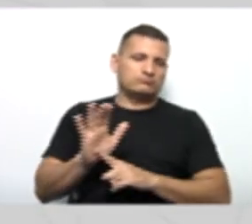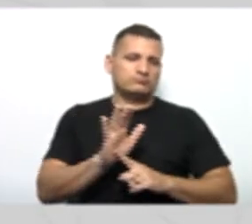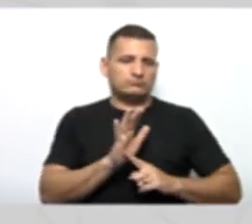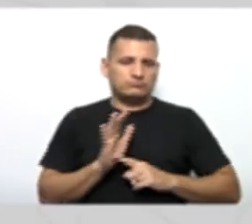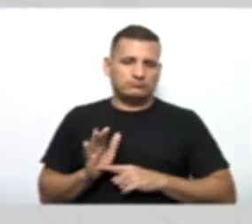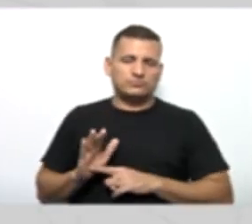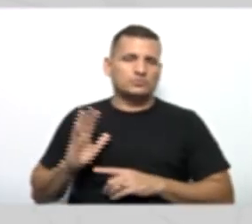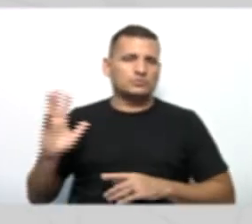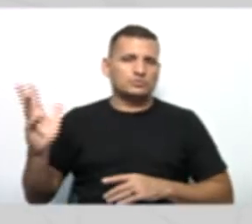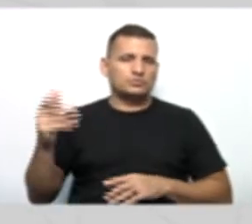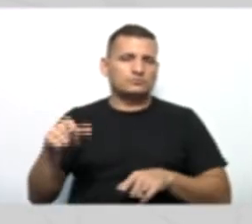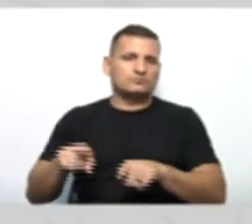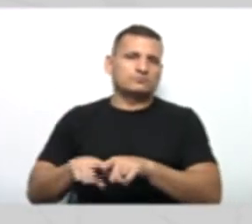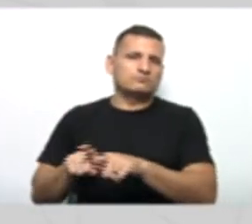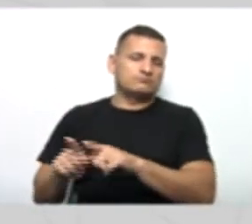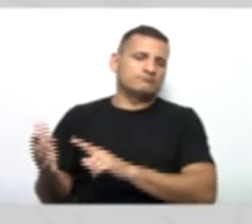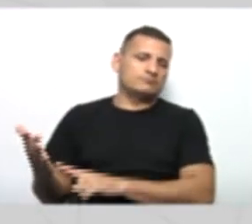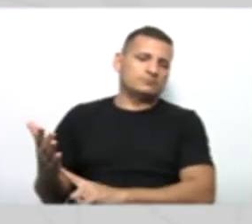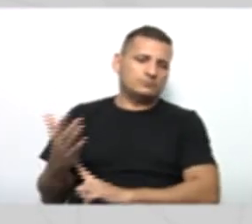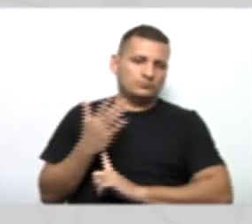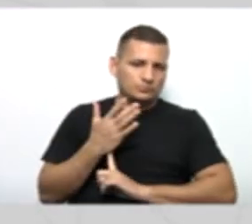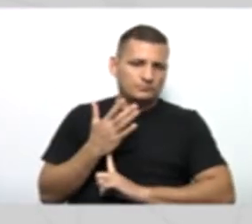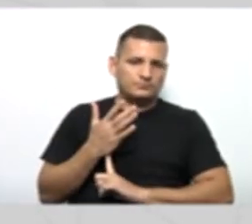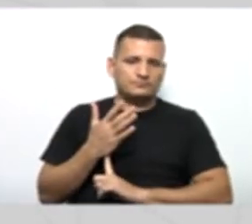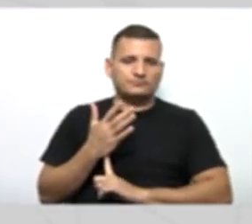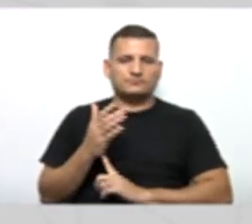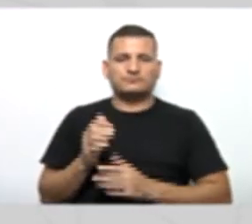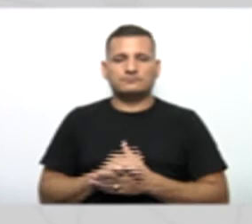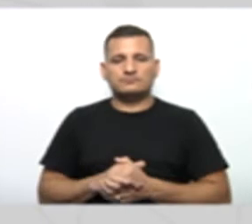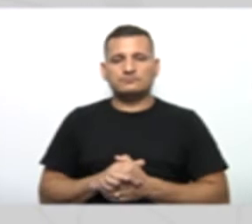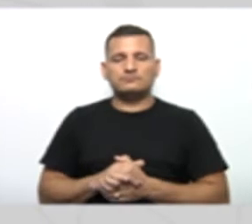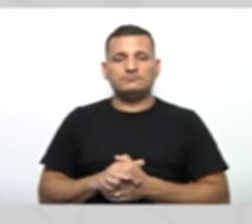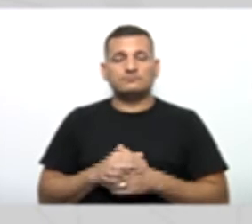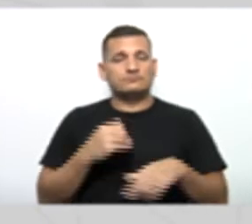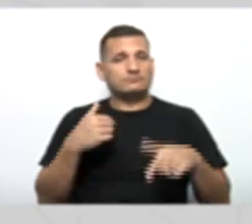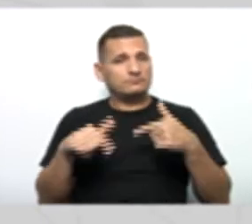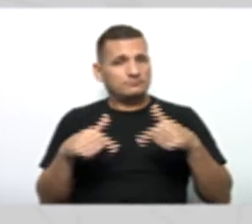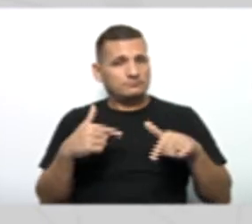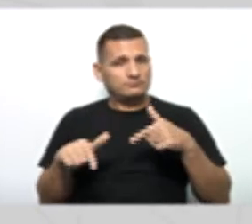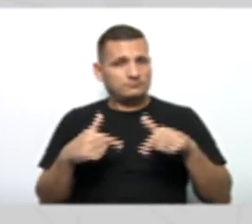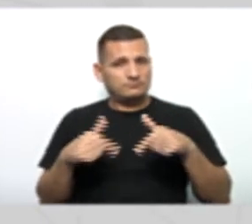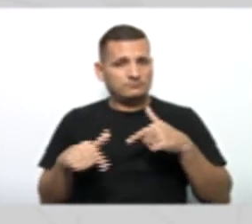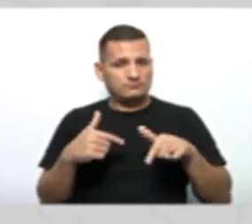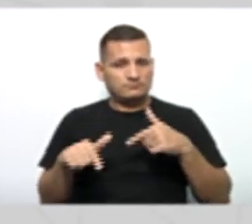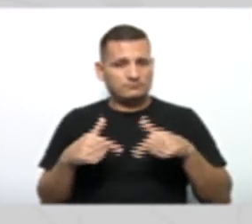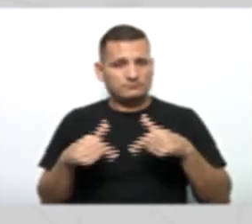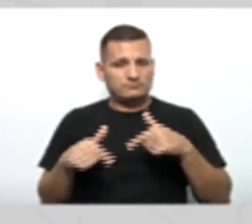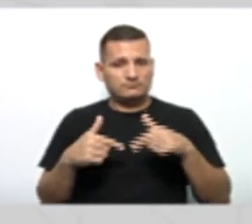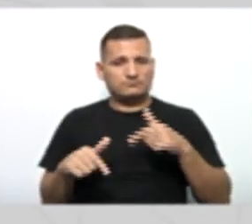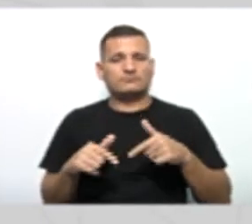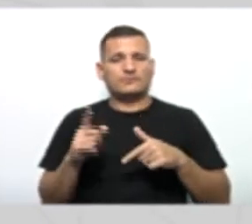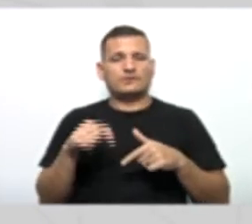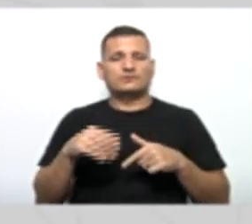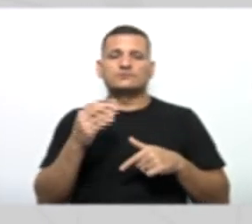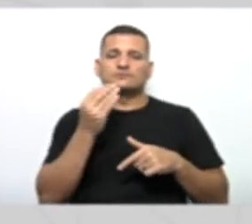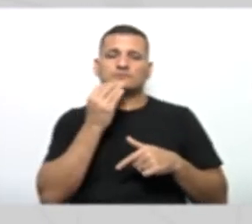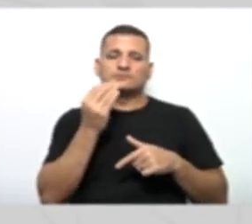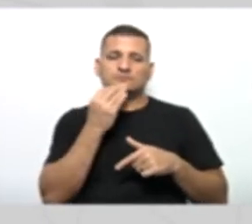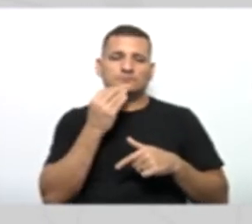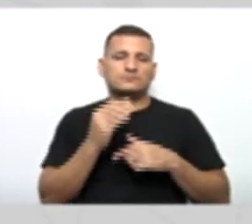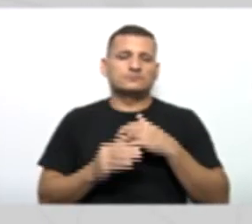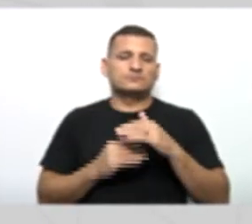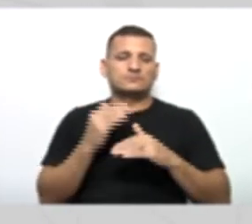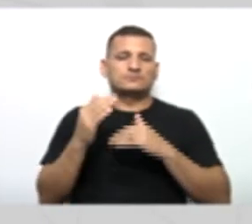pode receber colaboração atividade pública é a grande oportunidade para o crescimento